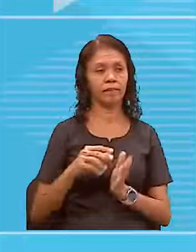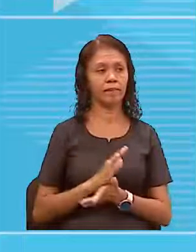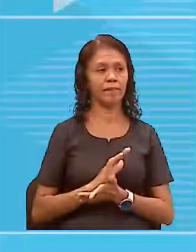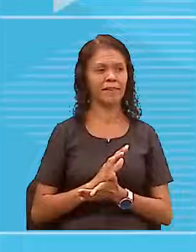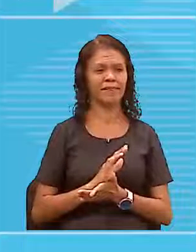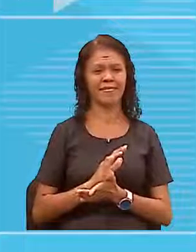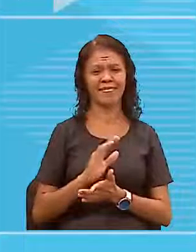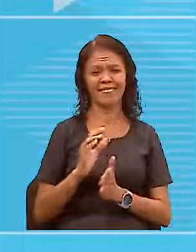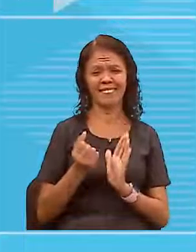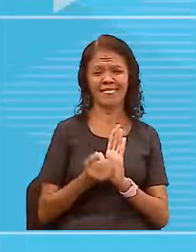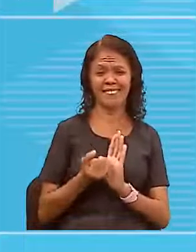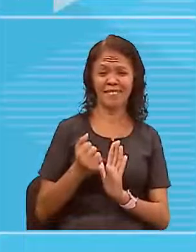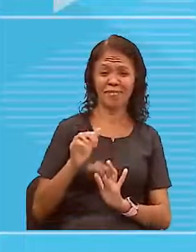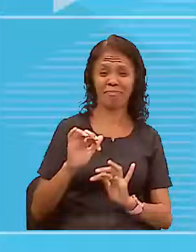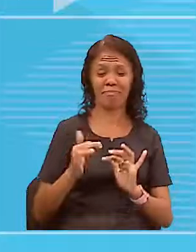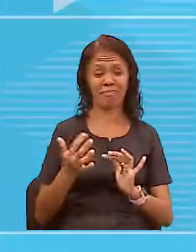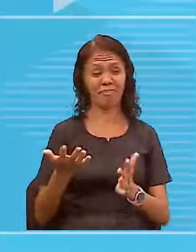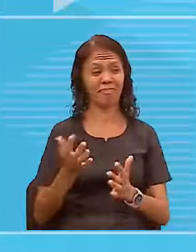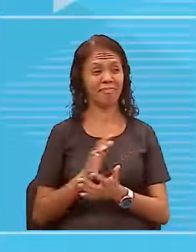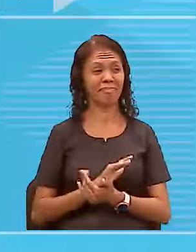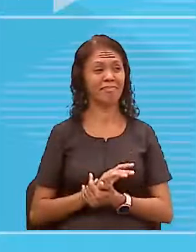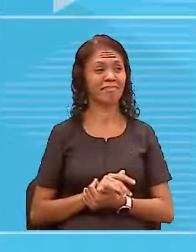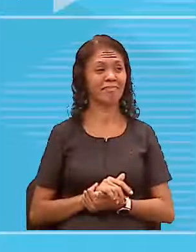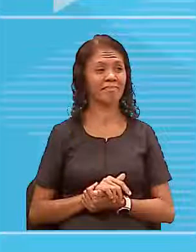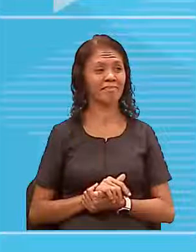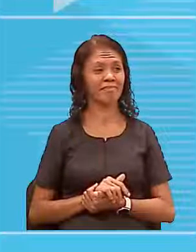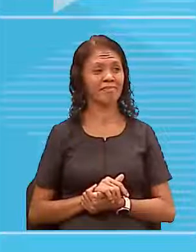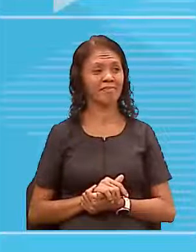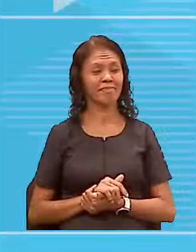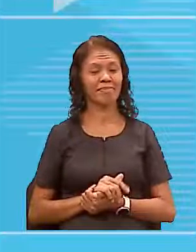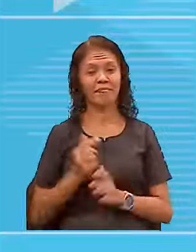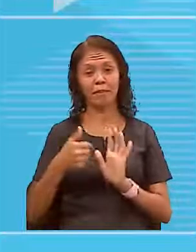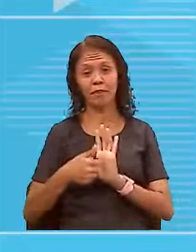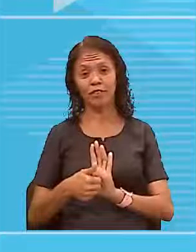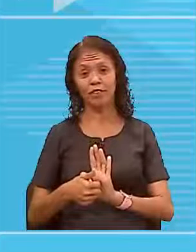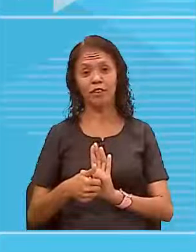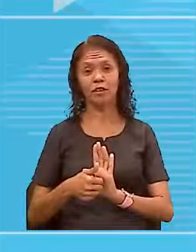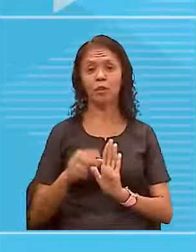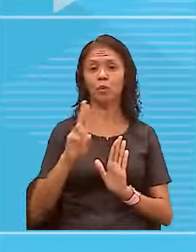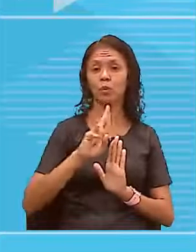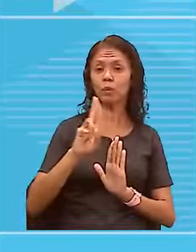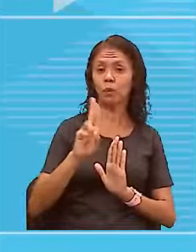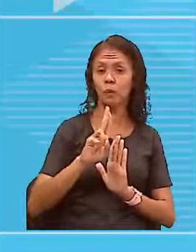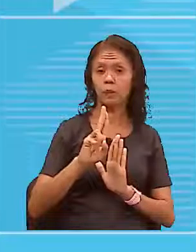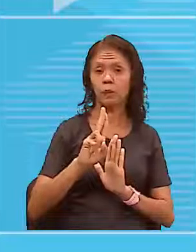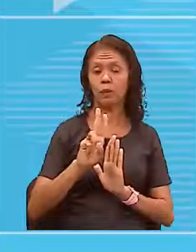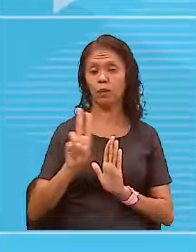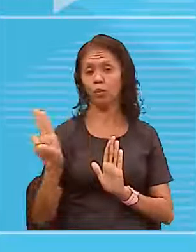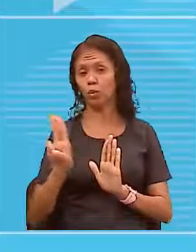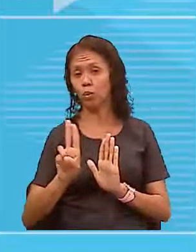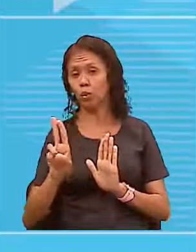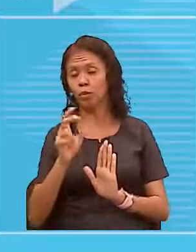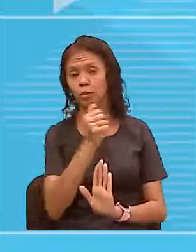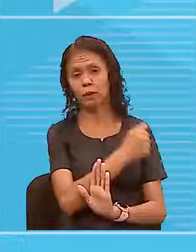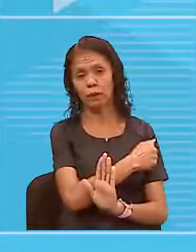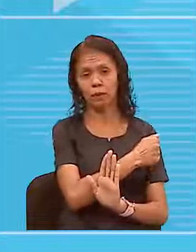não. Cláudia tirou 5, Dionísio tirou 4, Douglas 1,